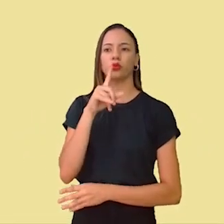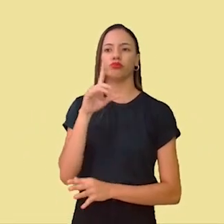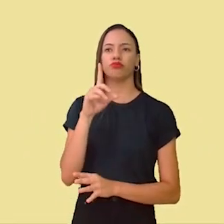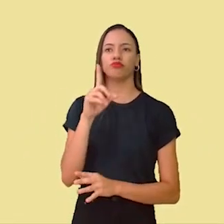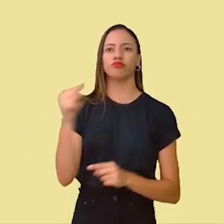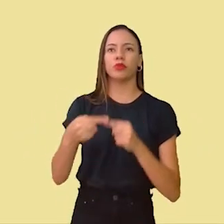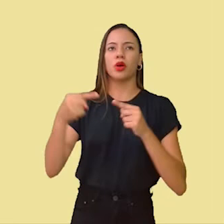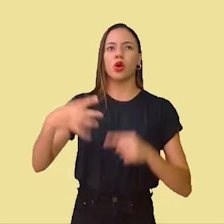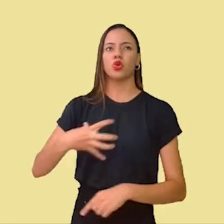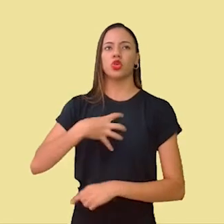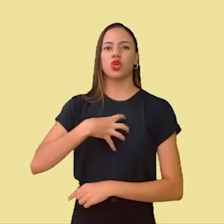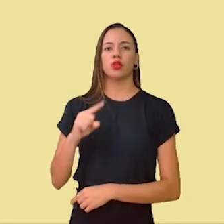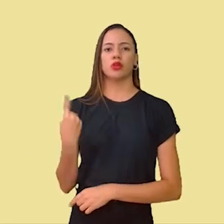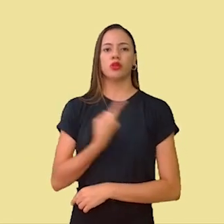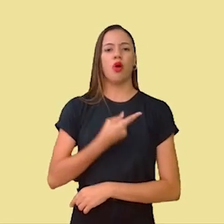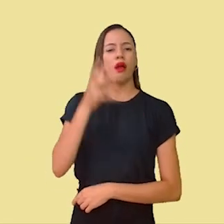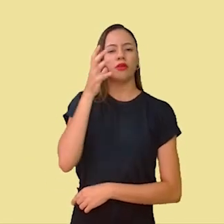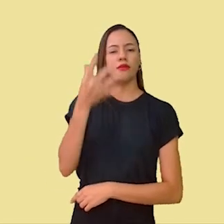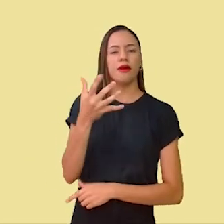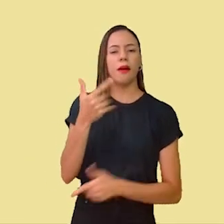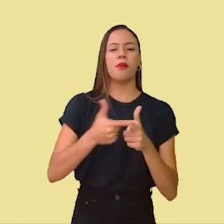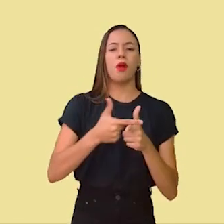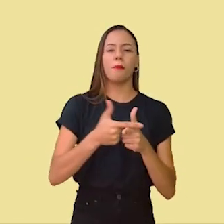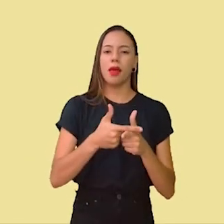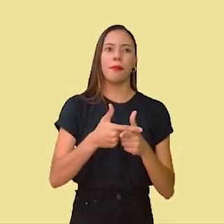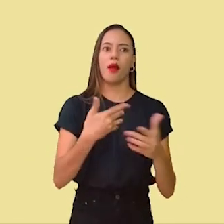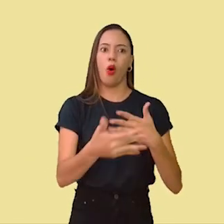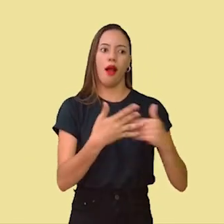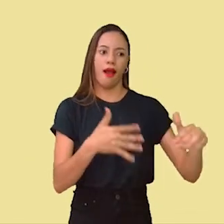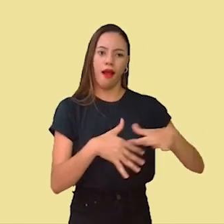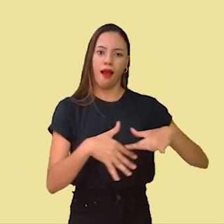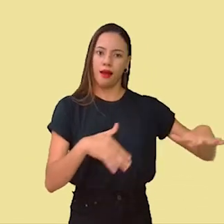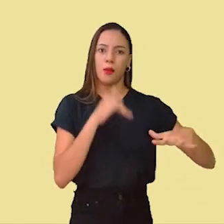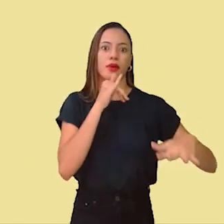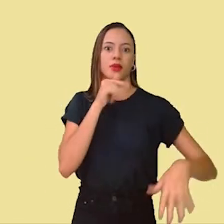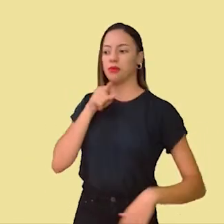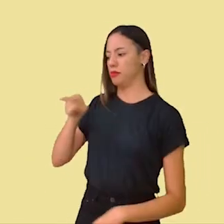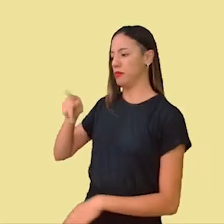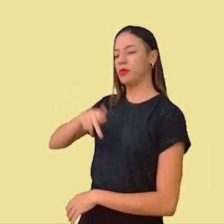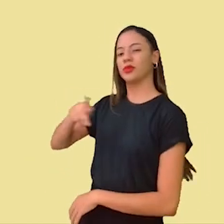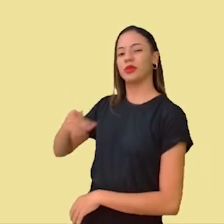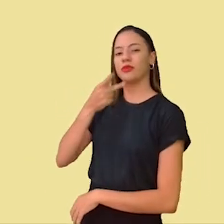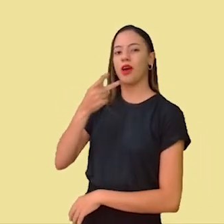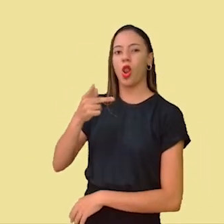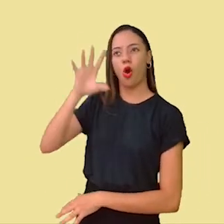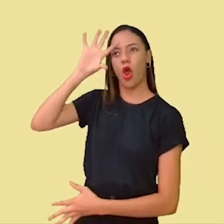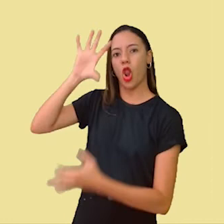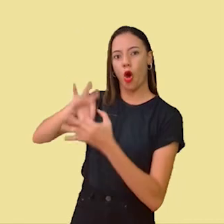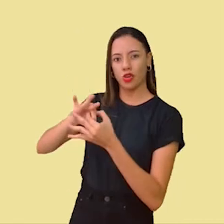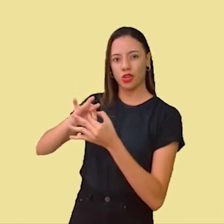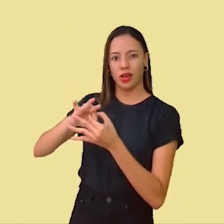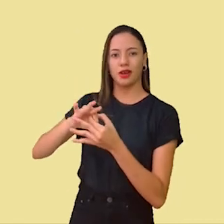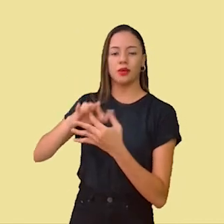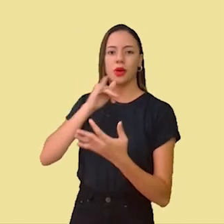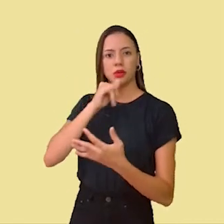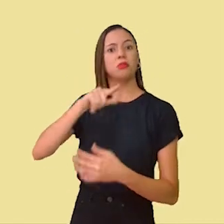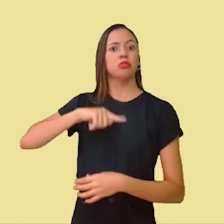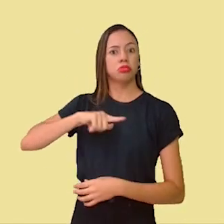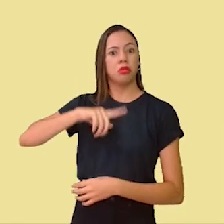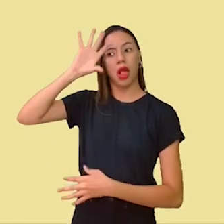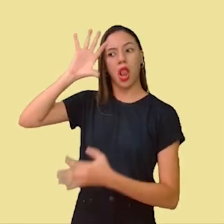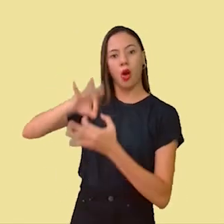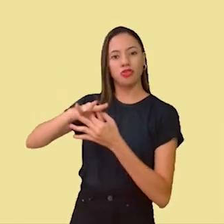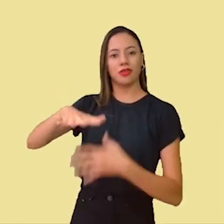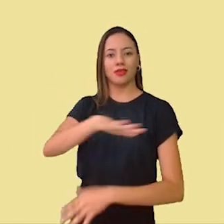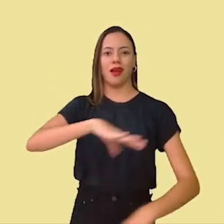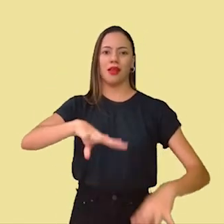resolve problemas em determinada área. Por exemplo, a Yolanda falou de lógica, de matemática. Então existe o raciocínio lógico-matemático. Então para ela é muito